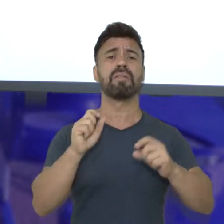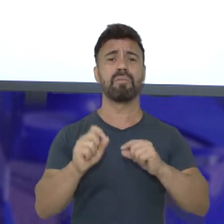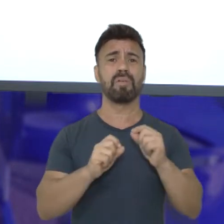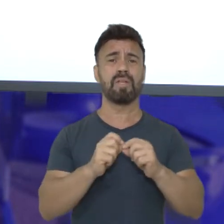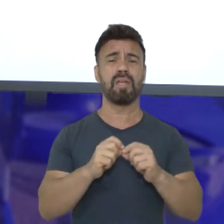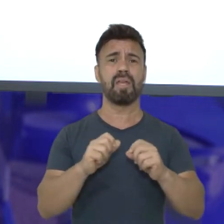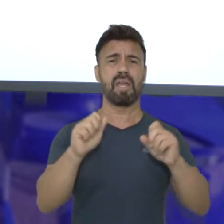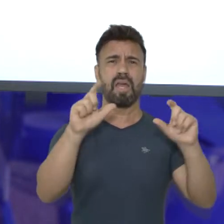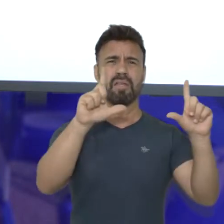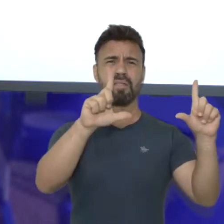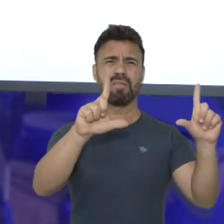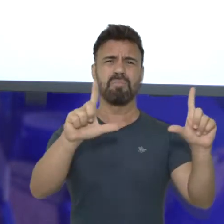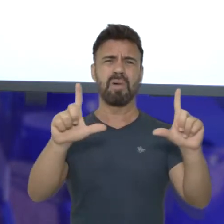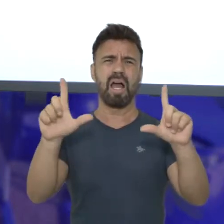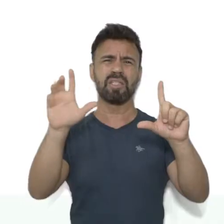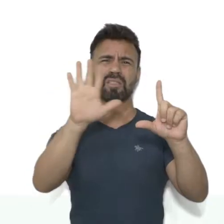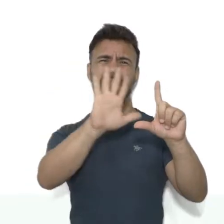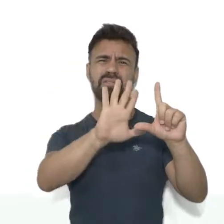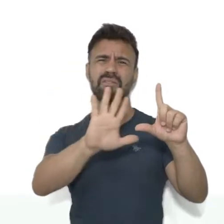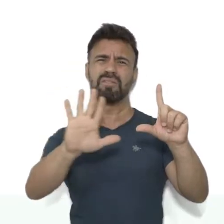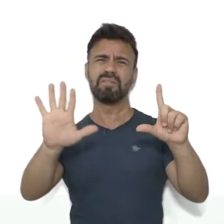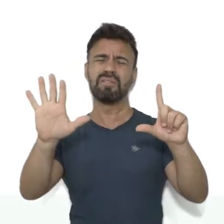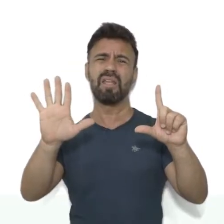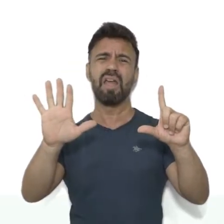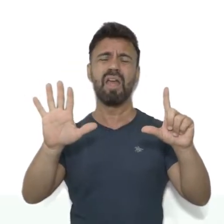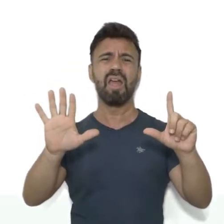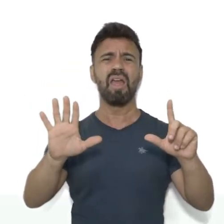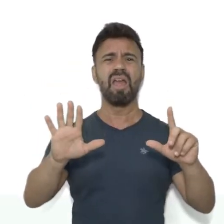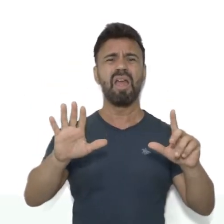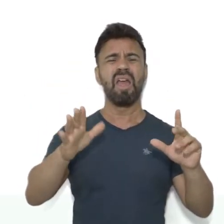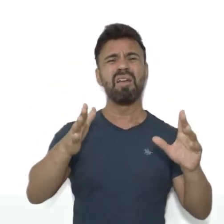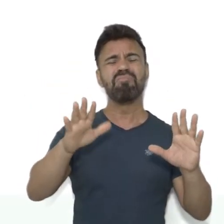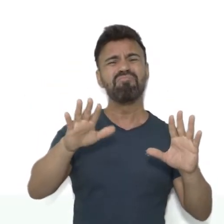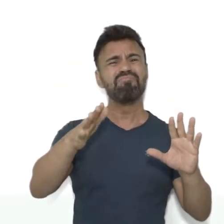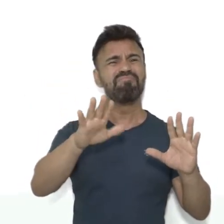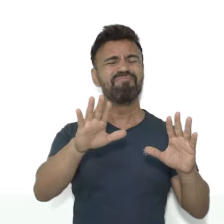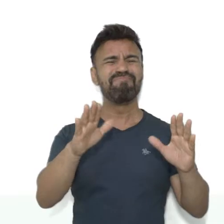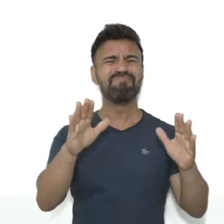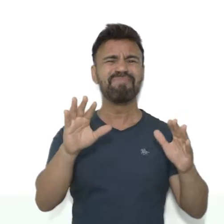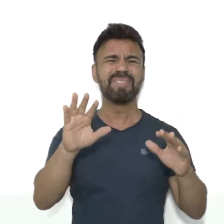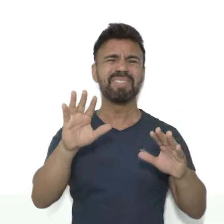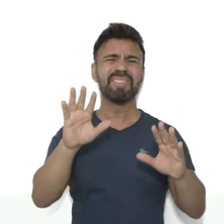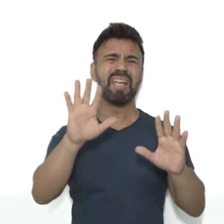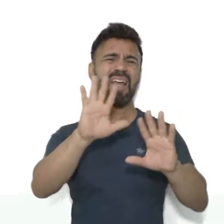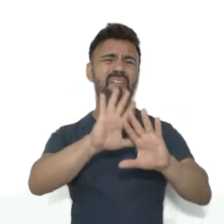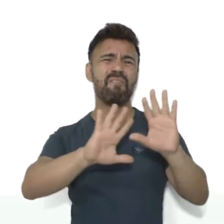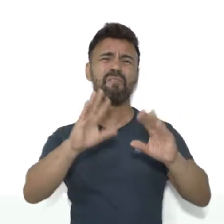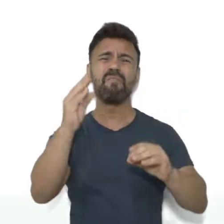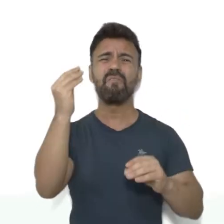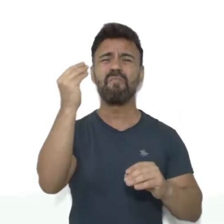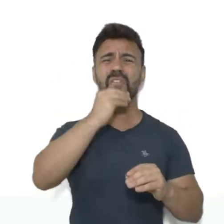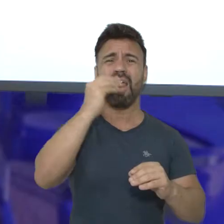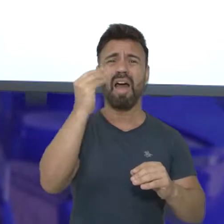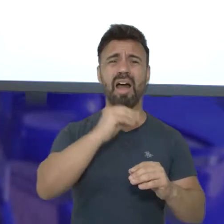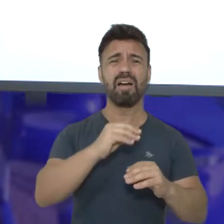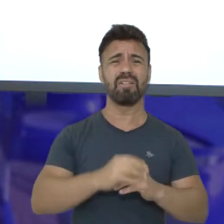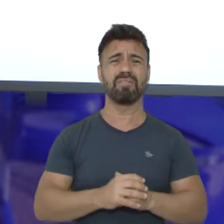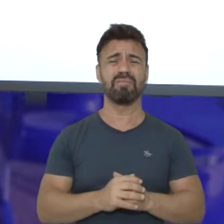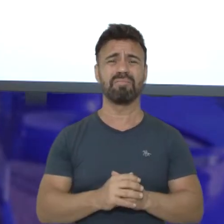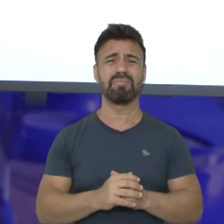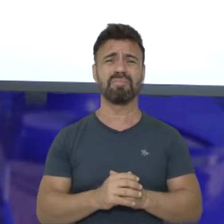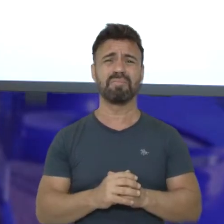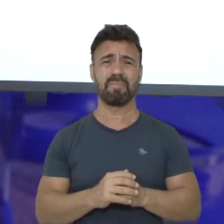que a imagem ela tem uma qualidade um pouco mais desgastada, né? Uma qualidade mais fraca, devido a isso ser